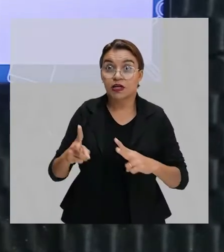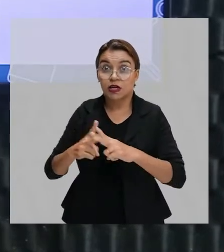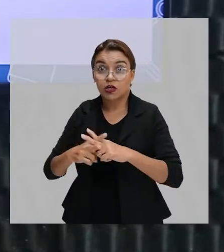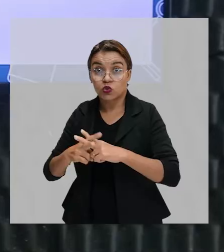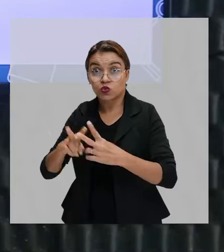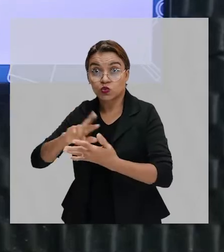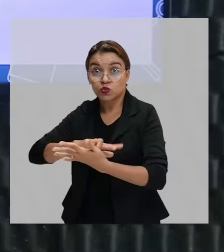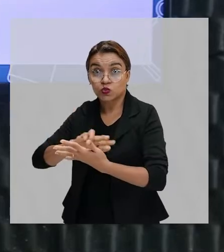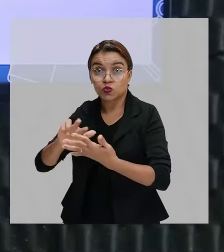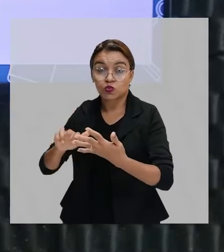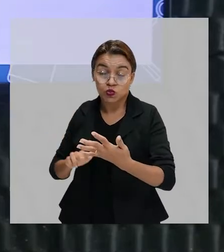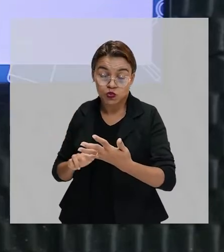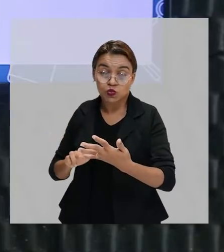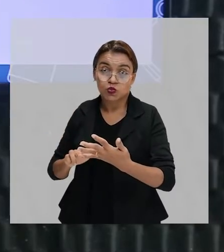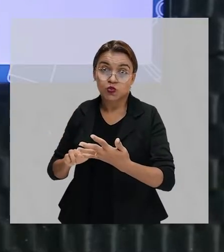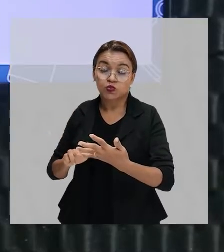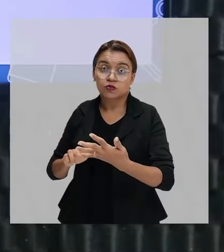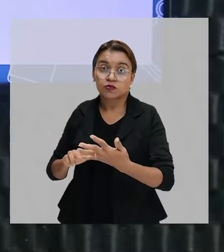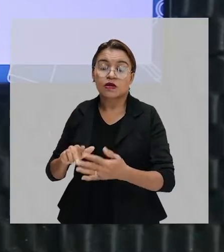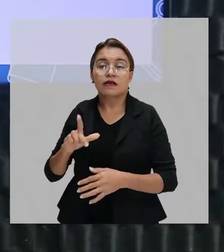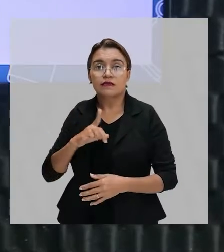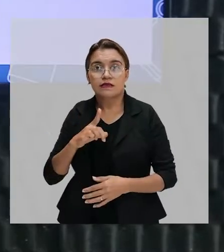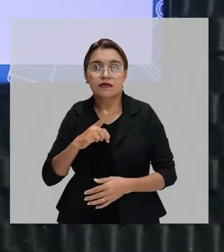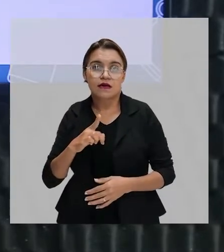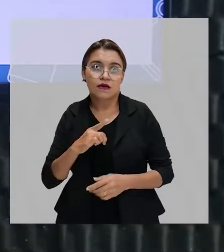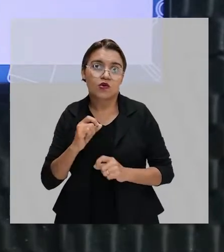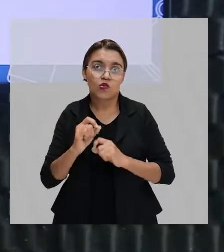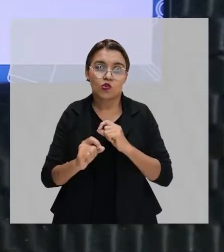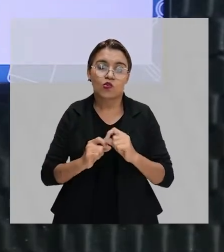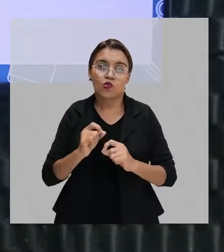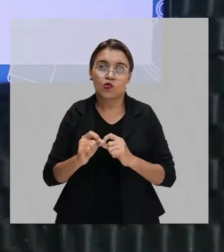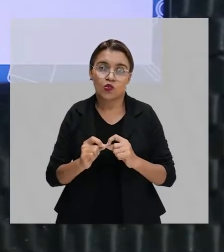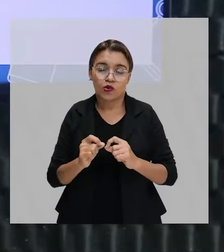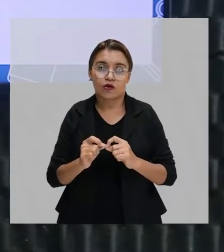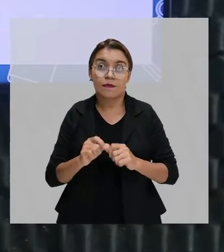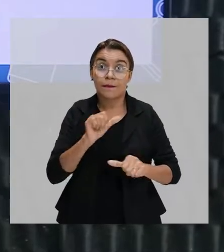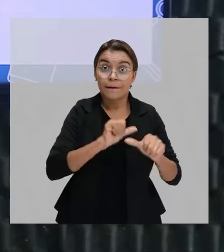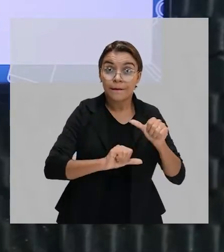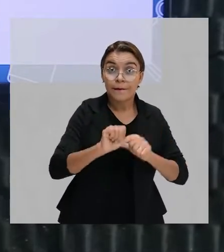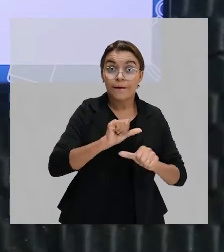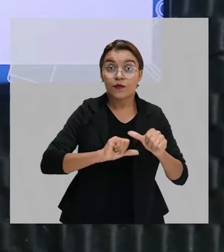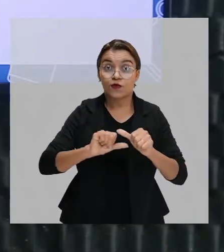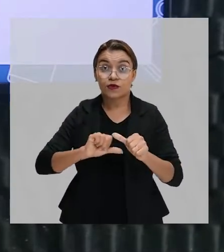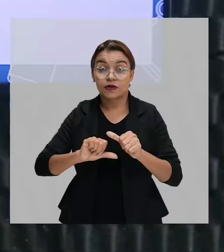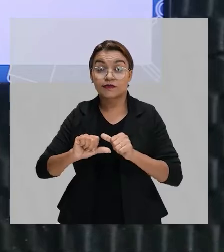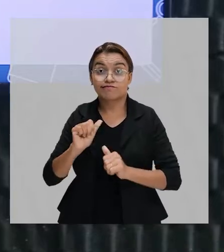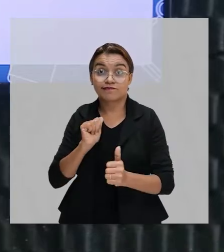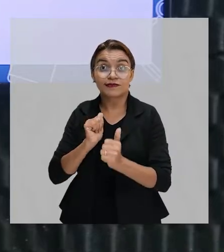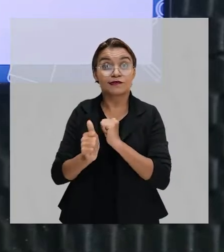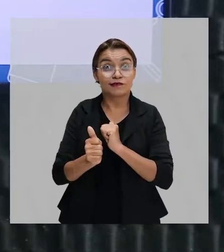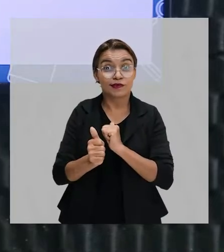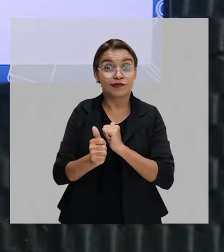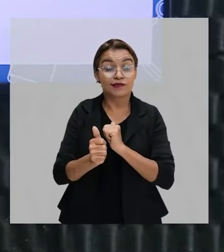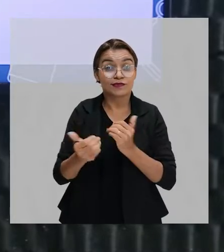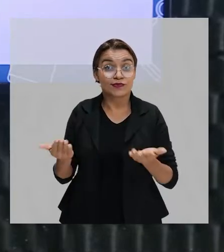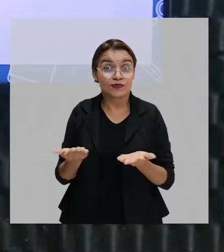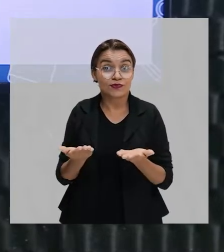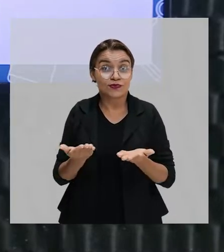marciais elas sofreram um processo de esportivização na atualidade